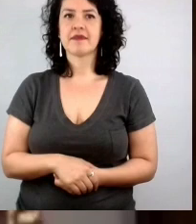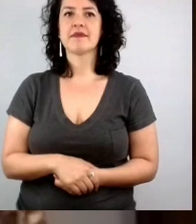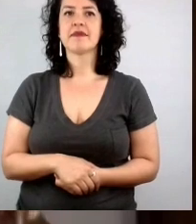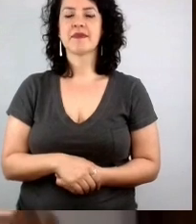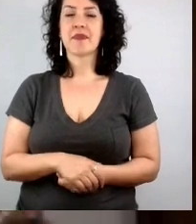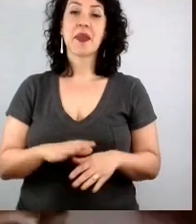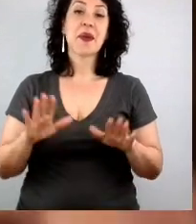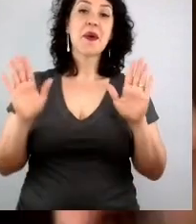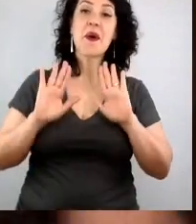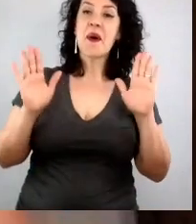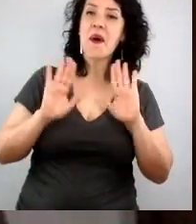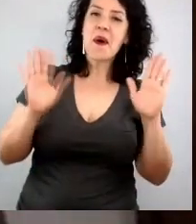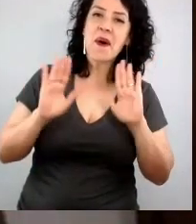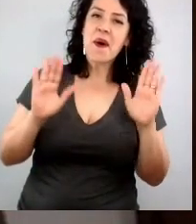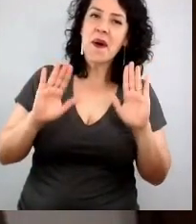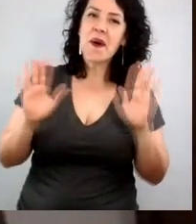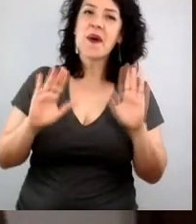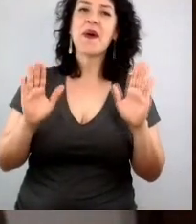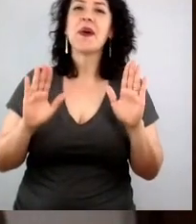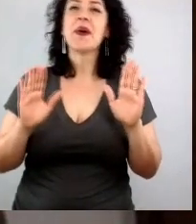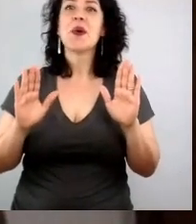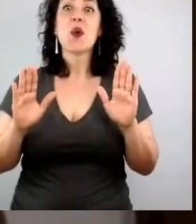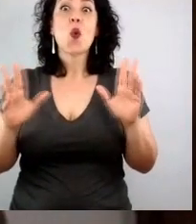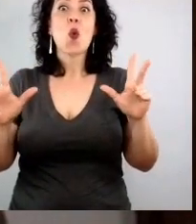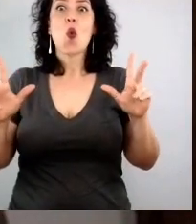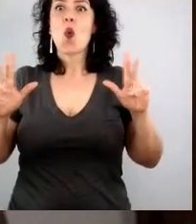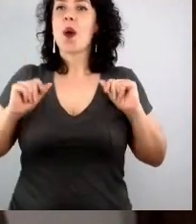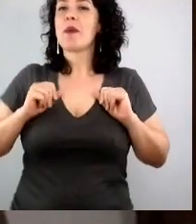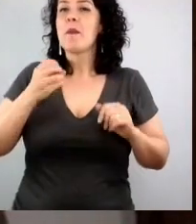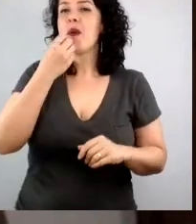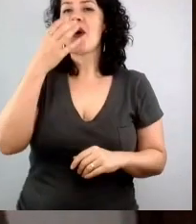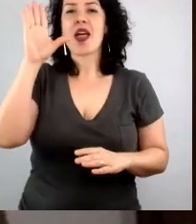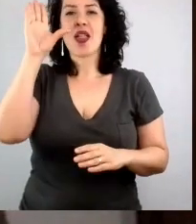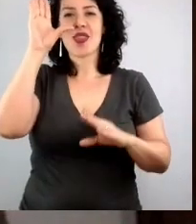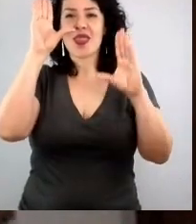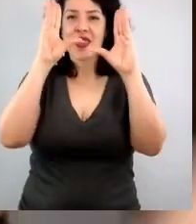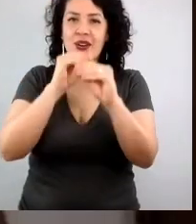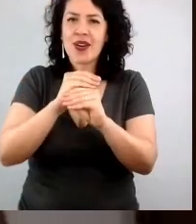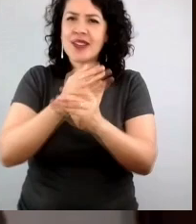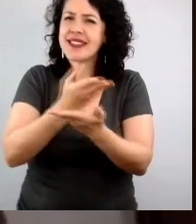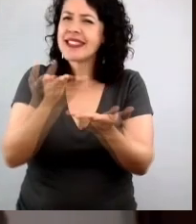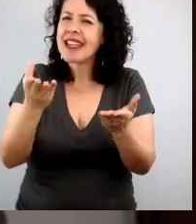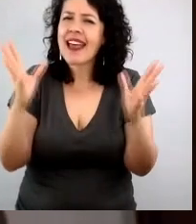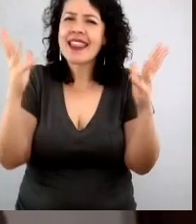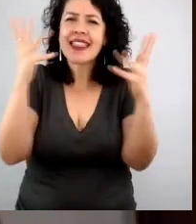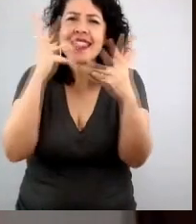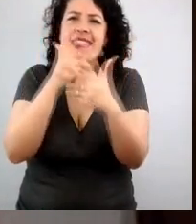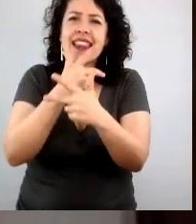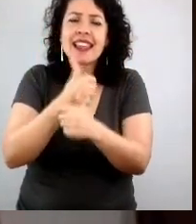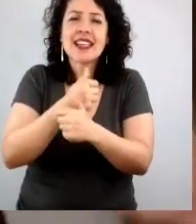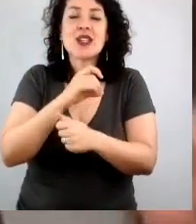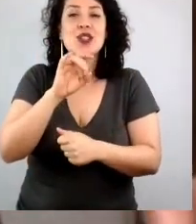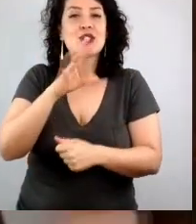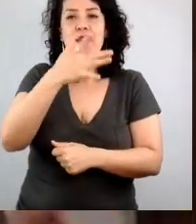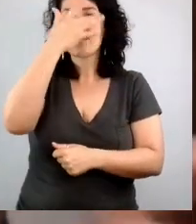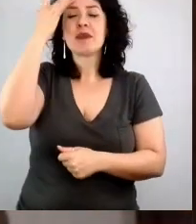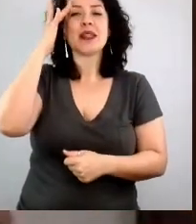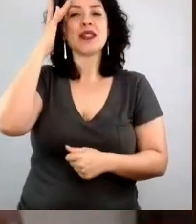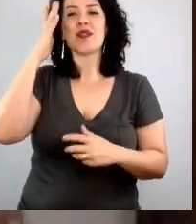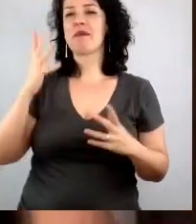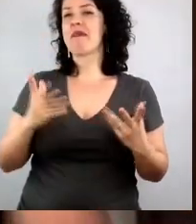Oi, gente, meu Deus, boa noite, como isso aqui tá lindo, só gente maravilhosa,